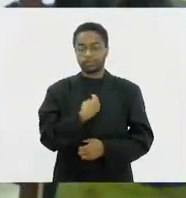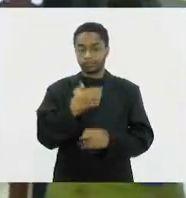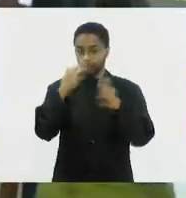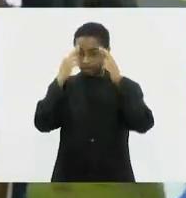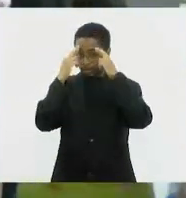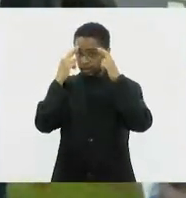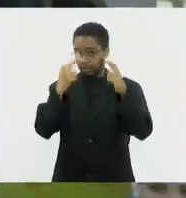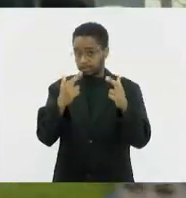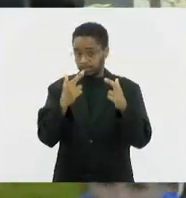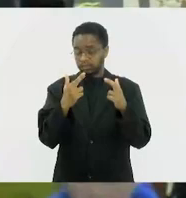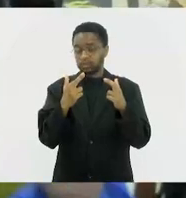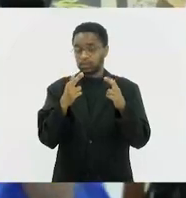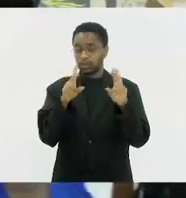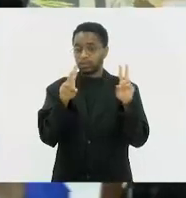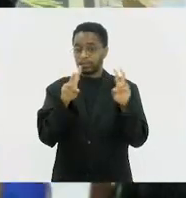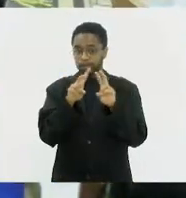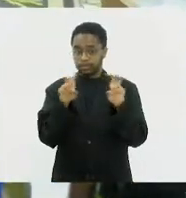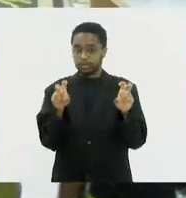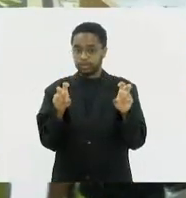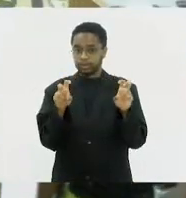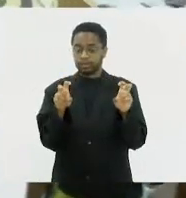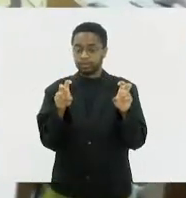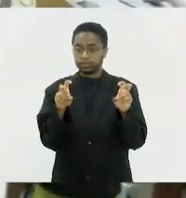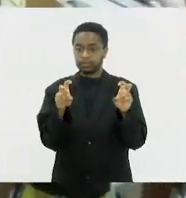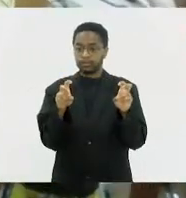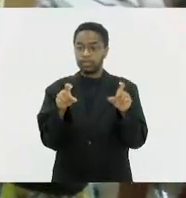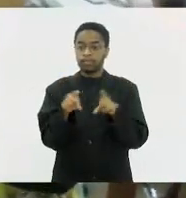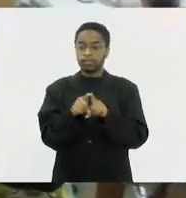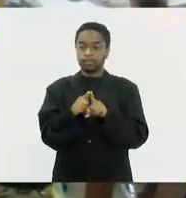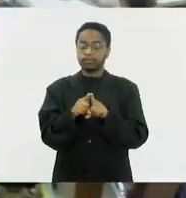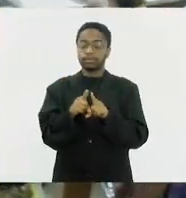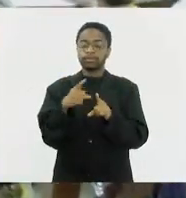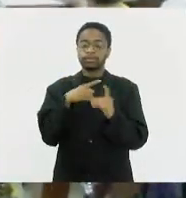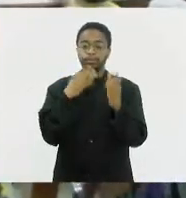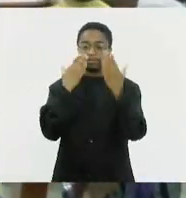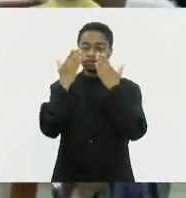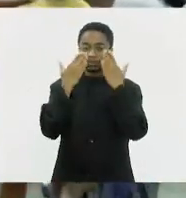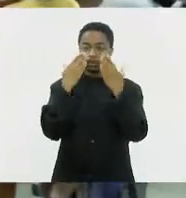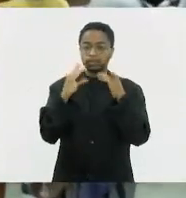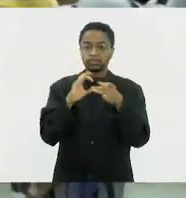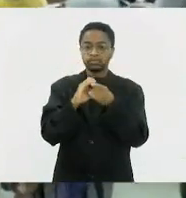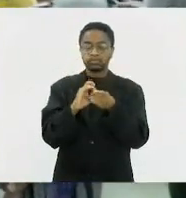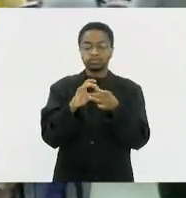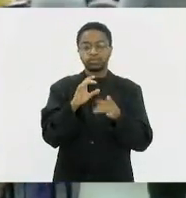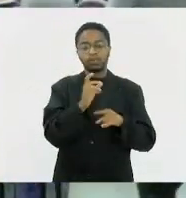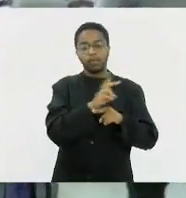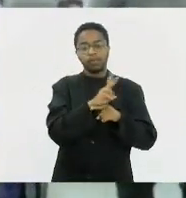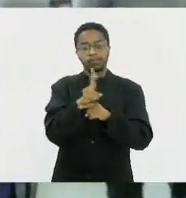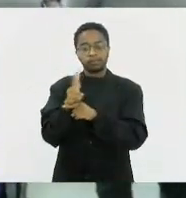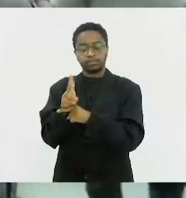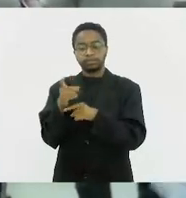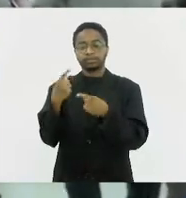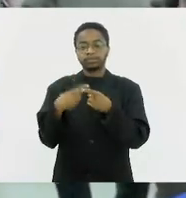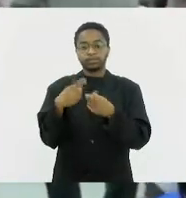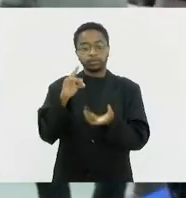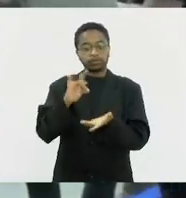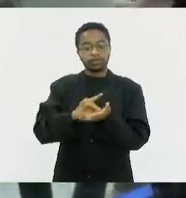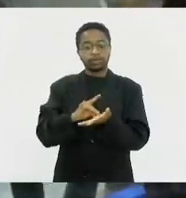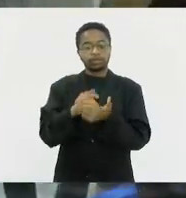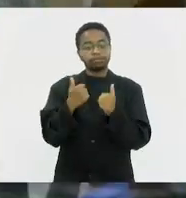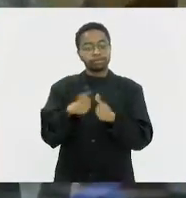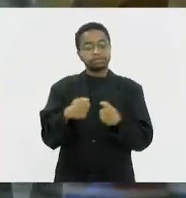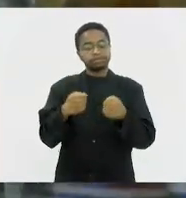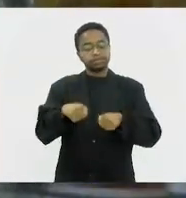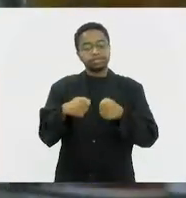Nós respeitamos tanto o tema, deputado, que na nossa patrulha tem um psicólogo, né, para que realmente todo o acompanhamento